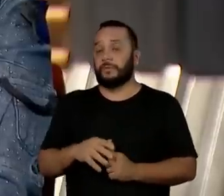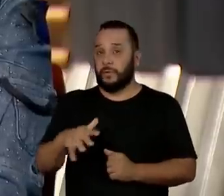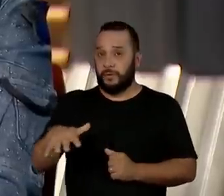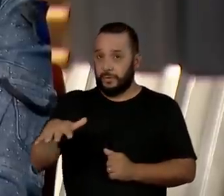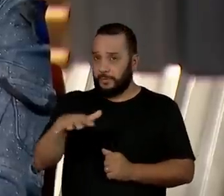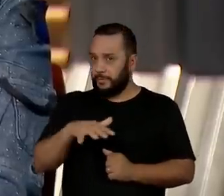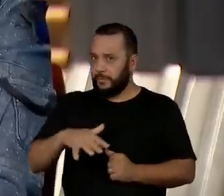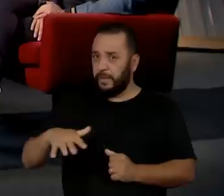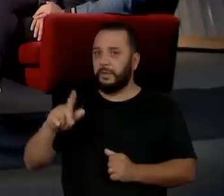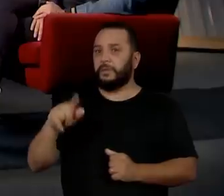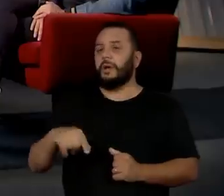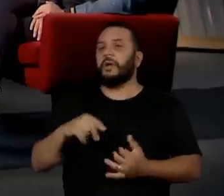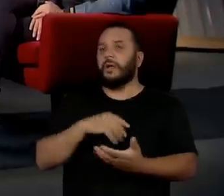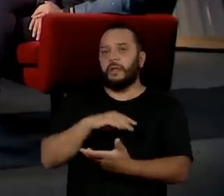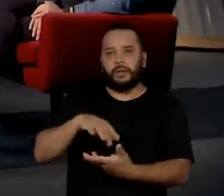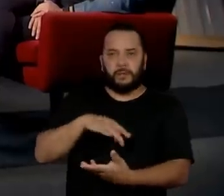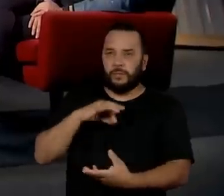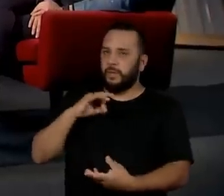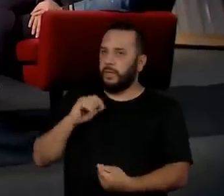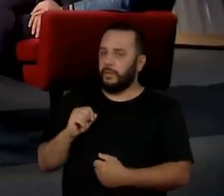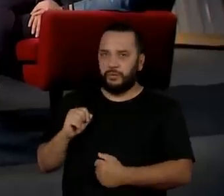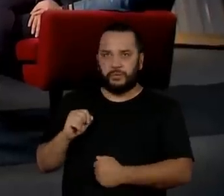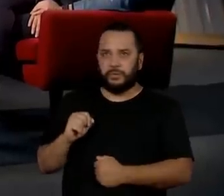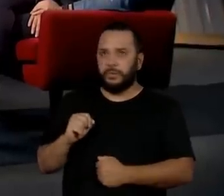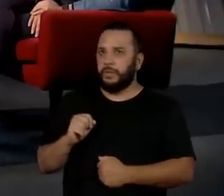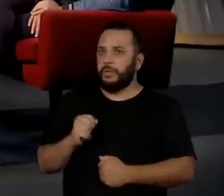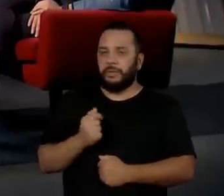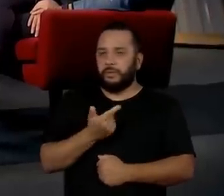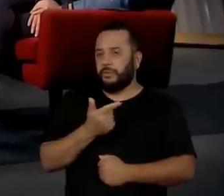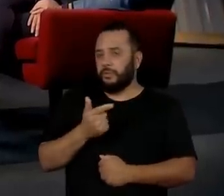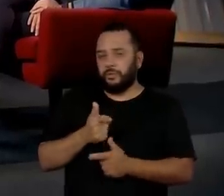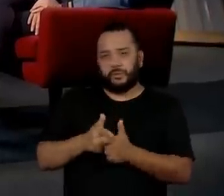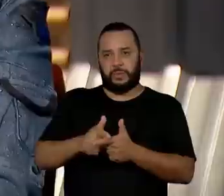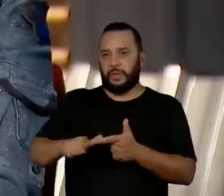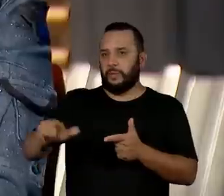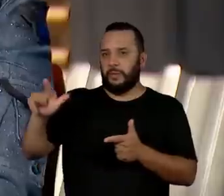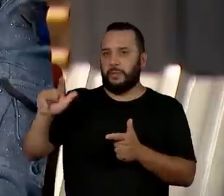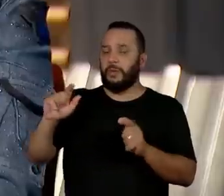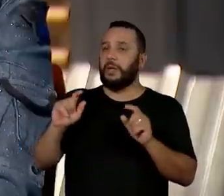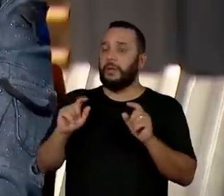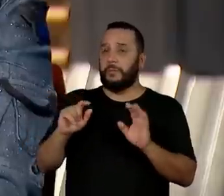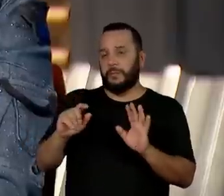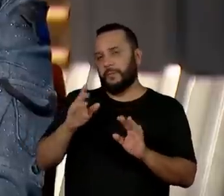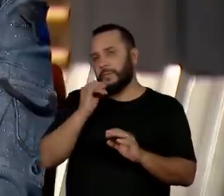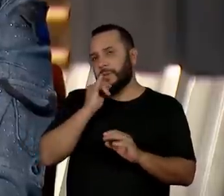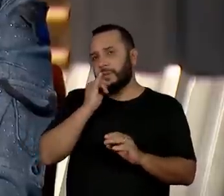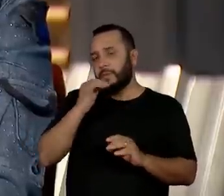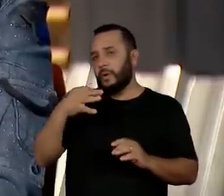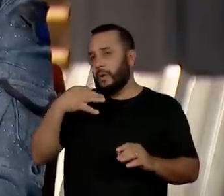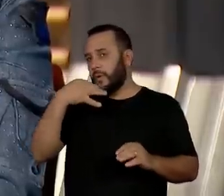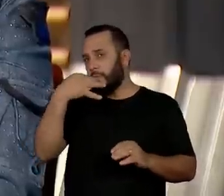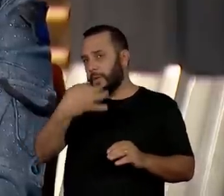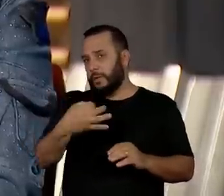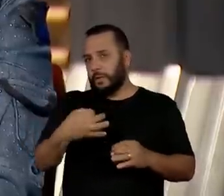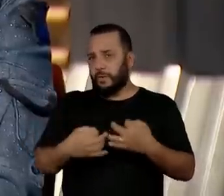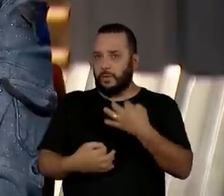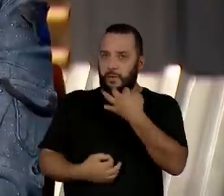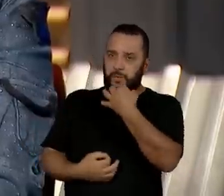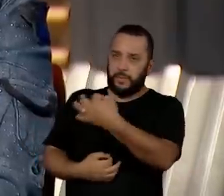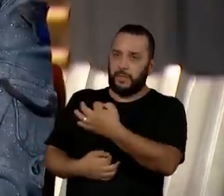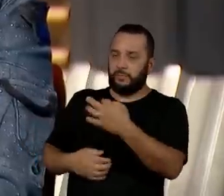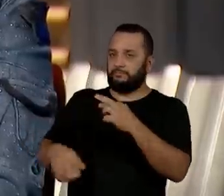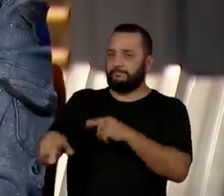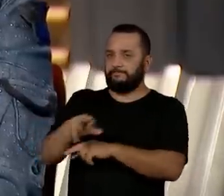espaço é super democrático eu não tenho o menor problema com opiniões diversas